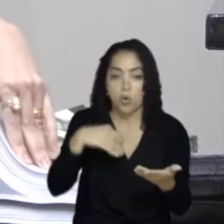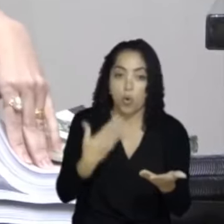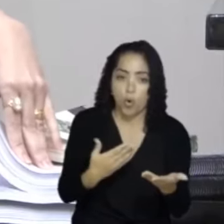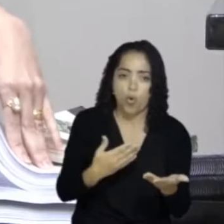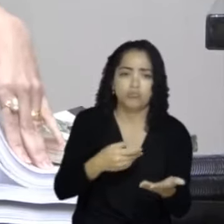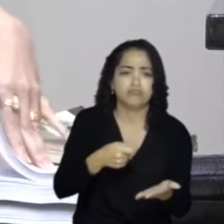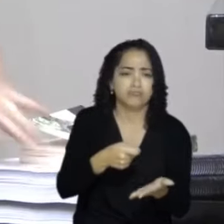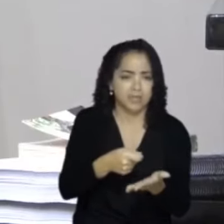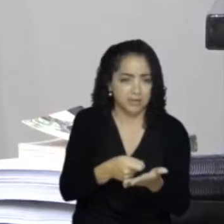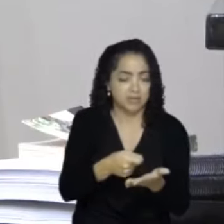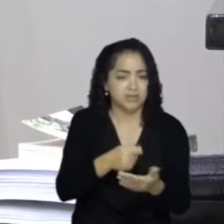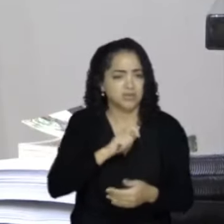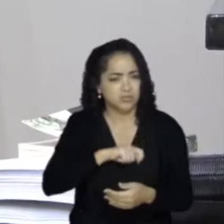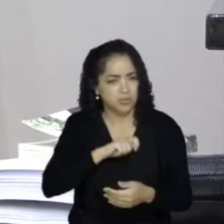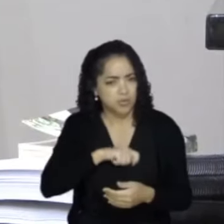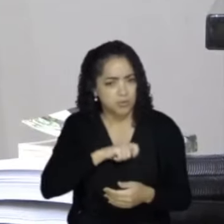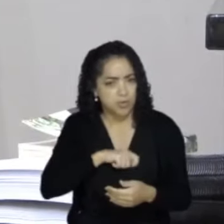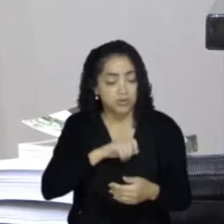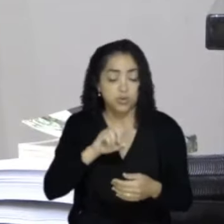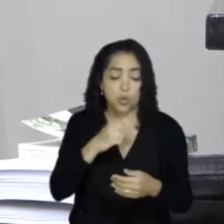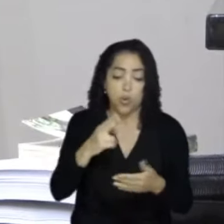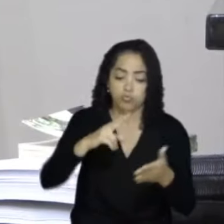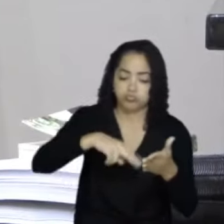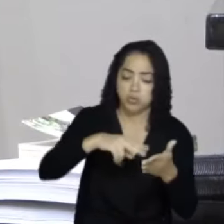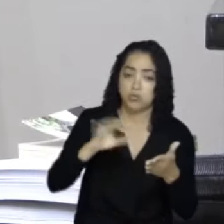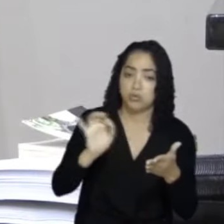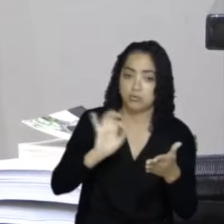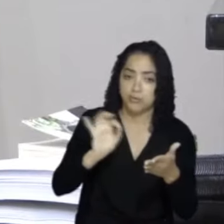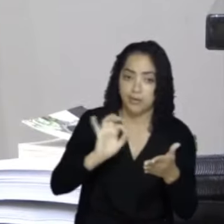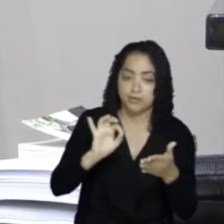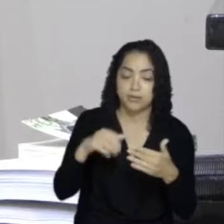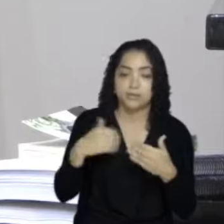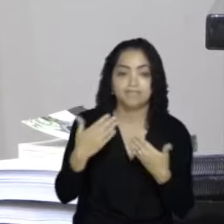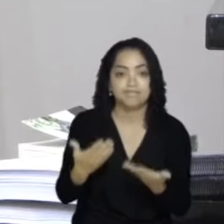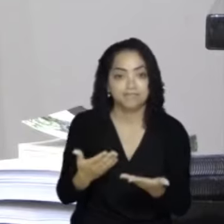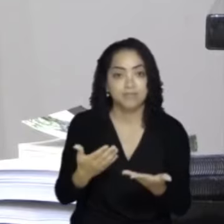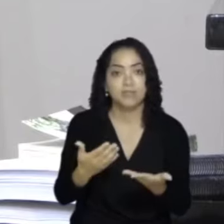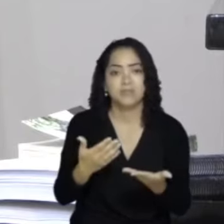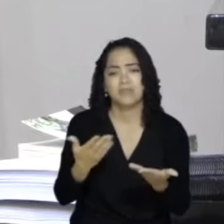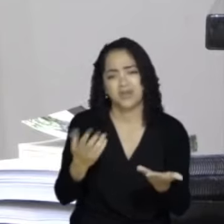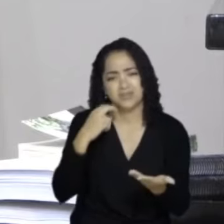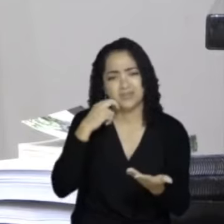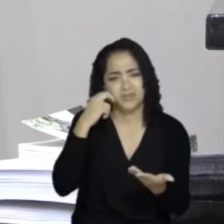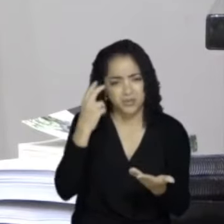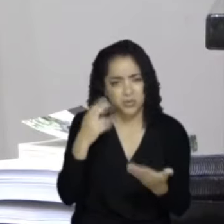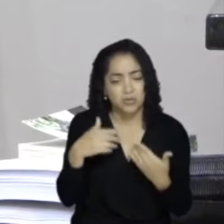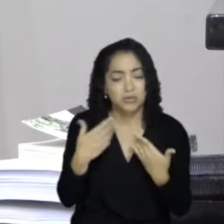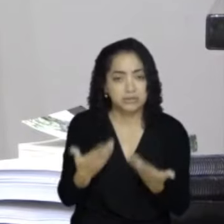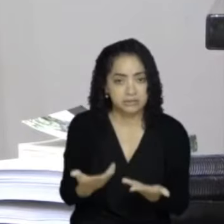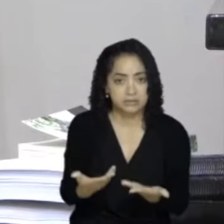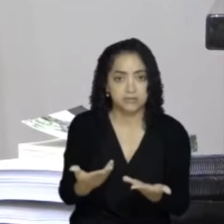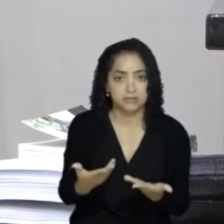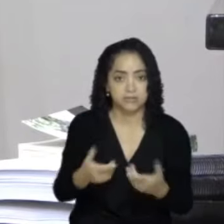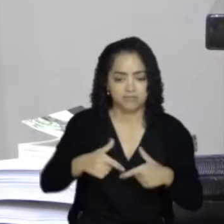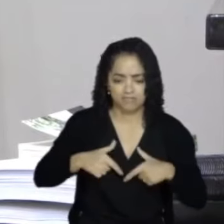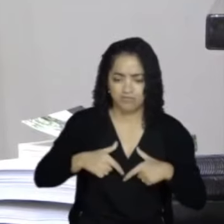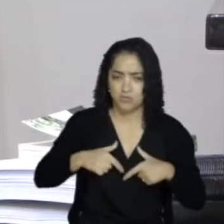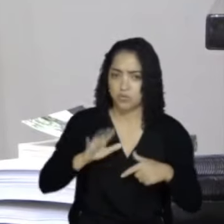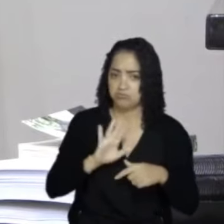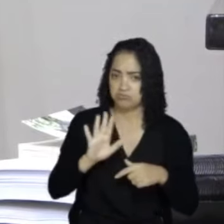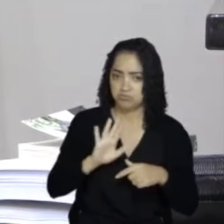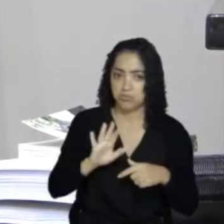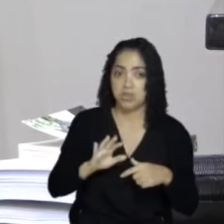a biografia daquilo que discursa, daquilo que defende, mas é vexatório. Não é vexatório eu receber essa medalha, deputada. Vexatório é